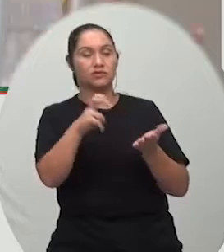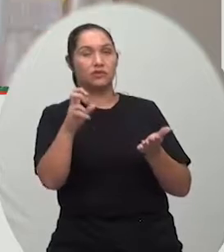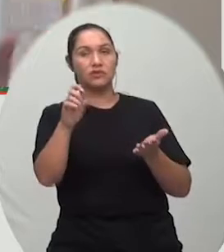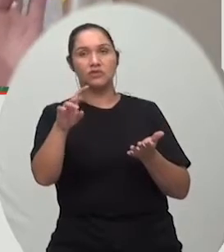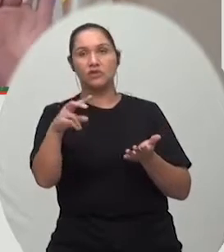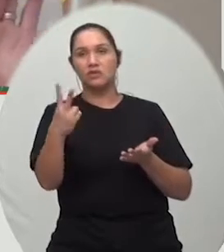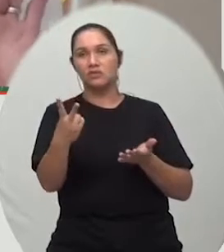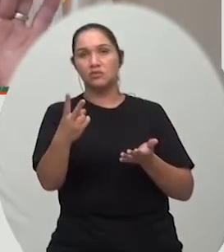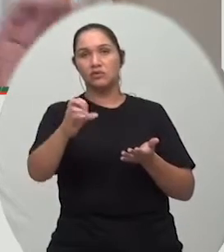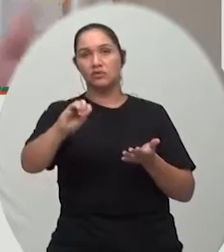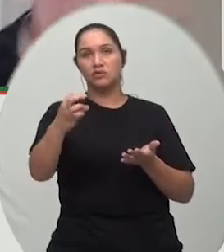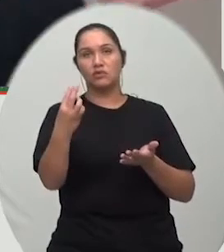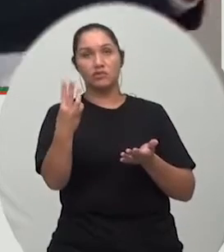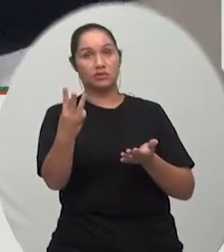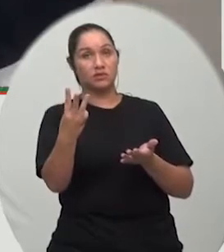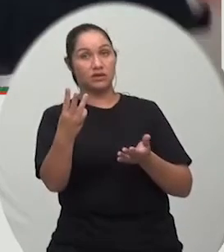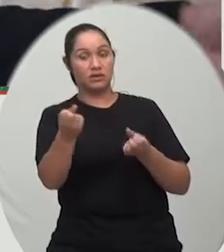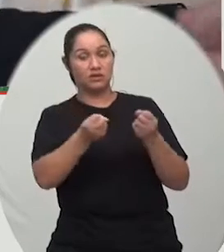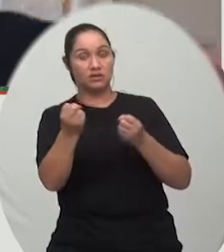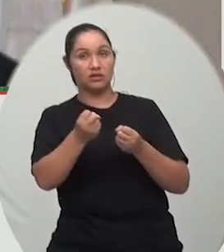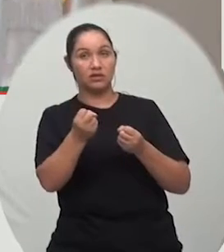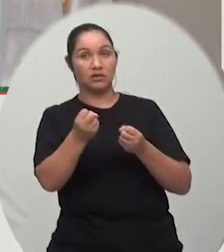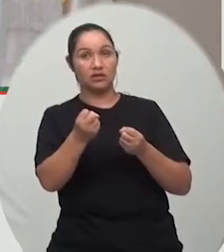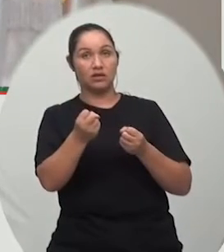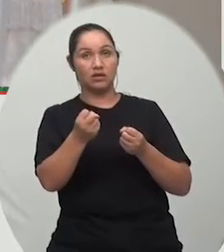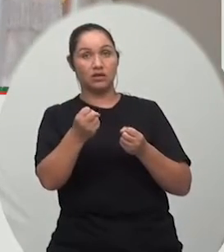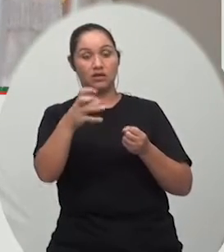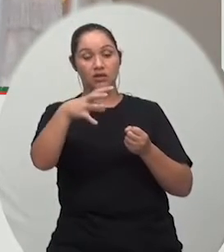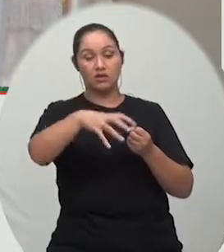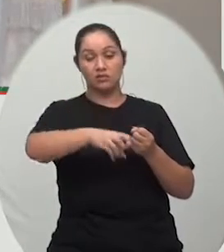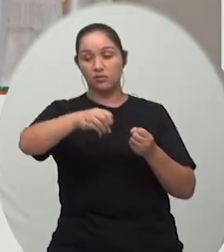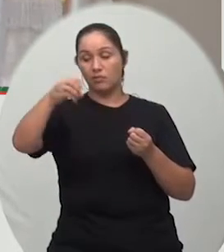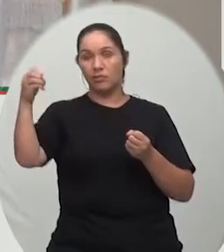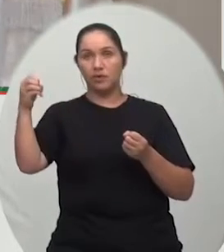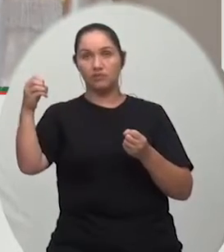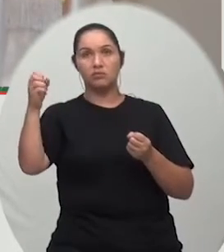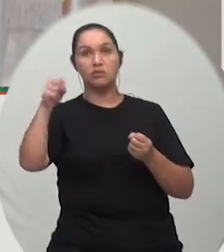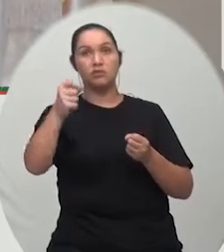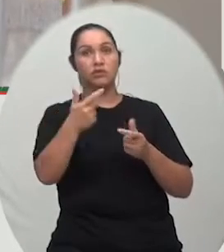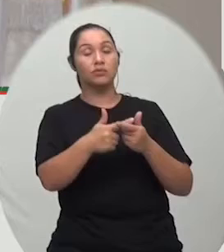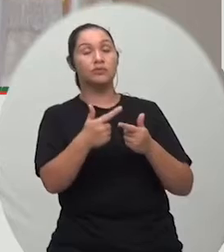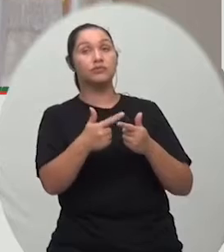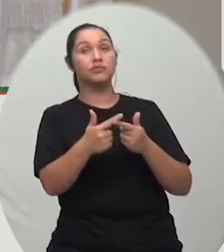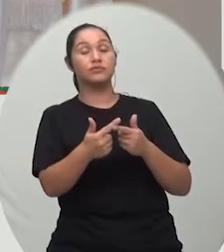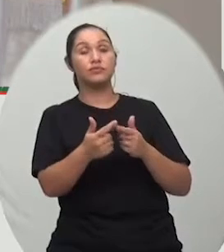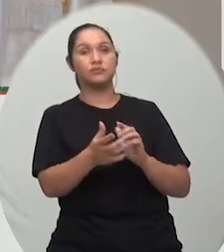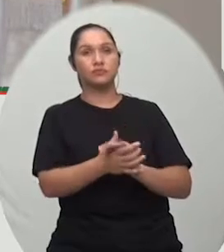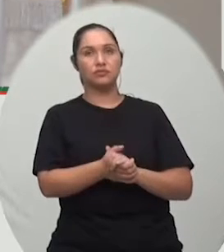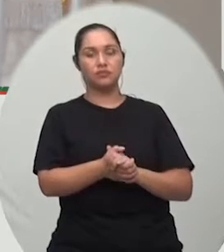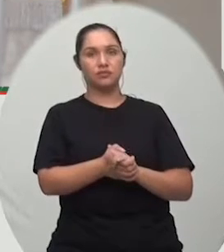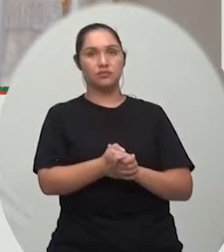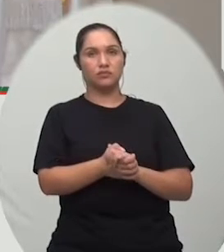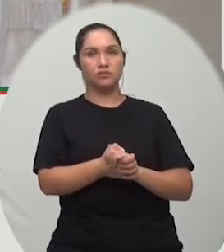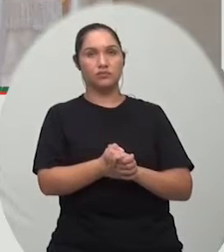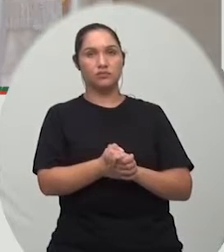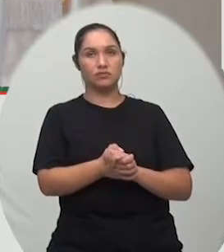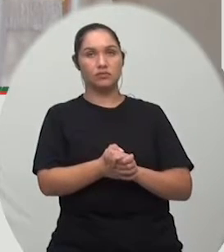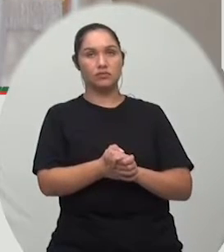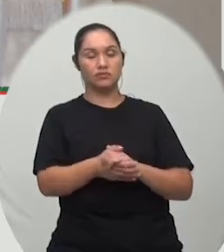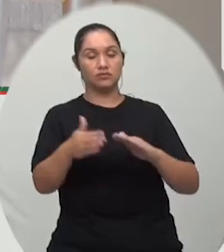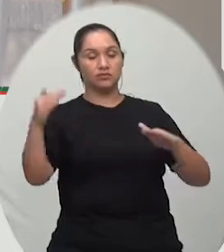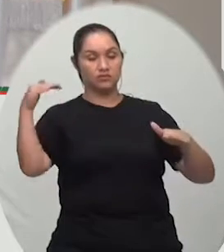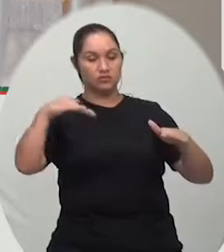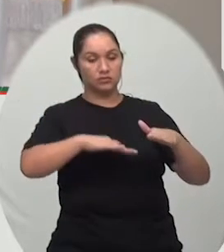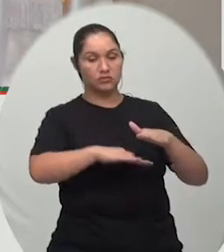2, 3 carros, quase todo dia, são recolhidos aqui na João Sequinel, justamente por causa desse tipo de